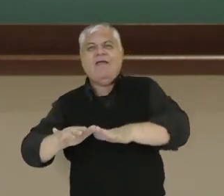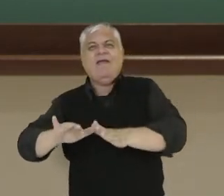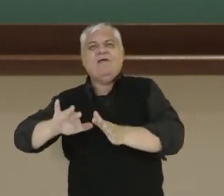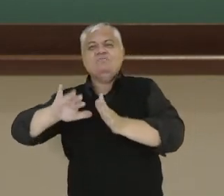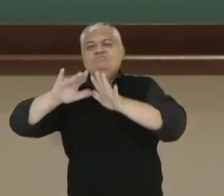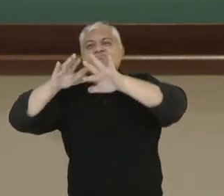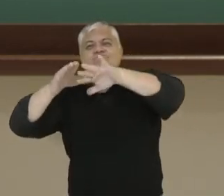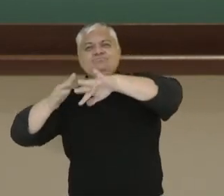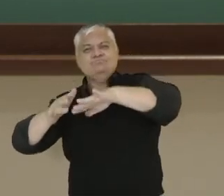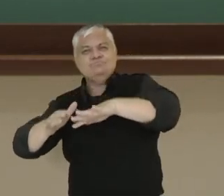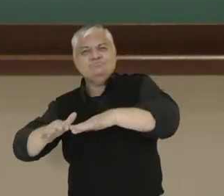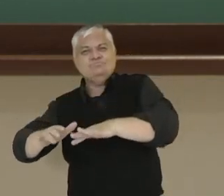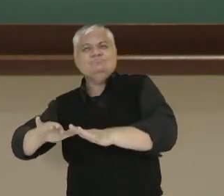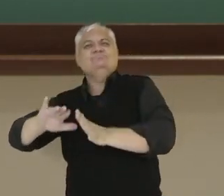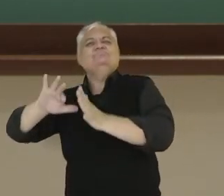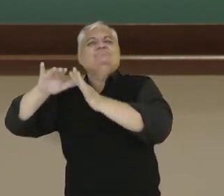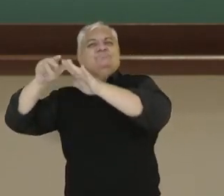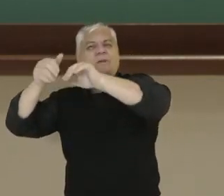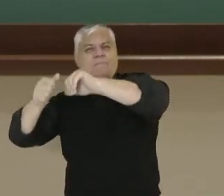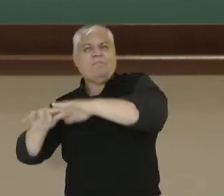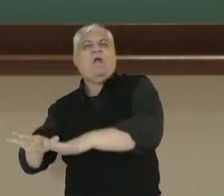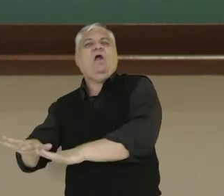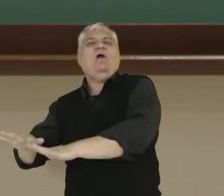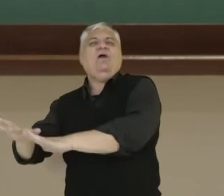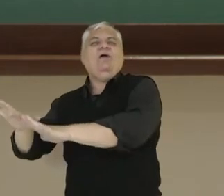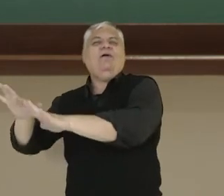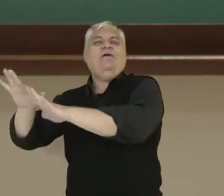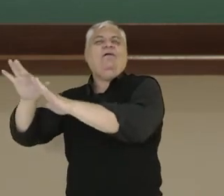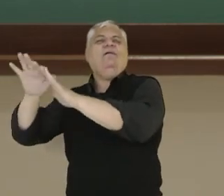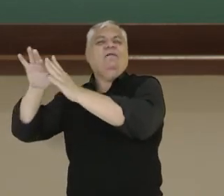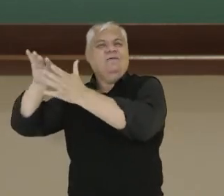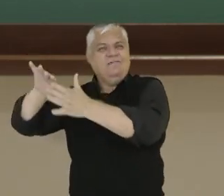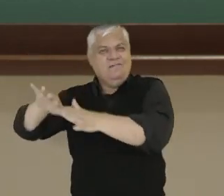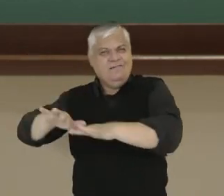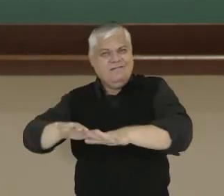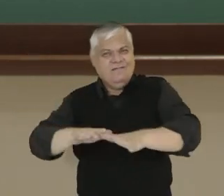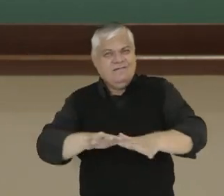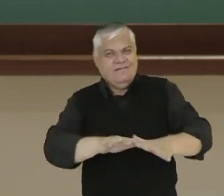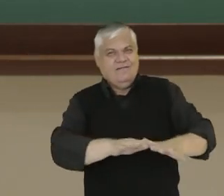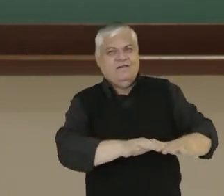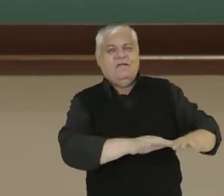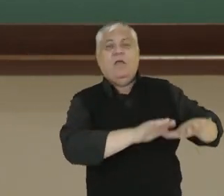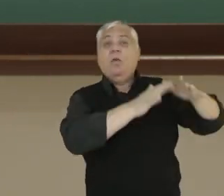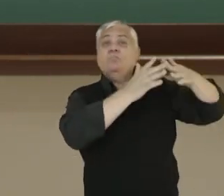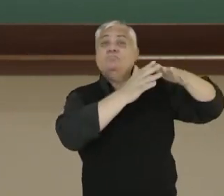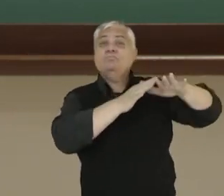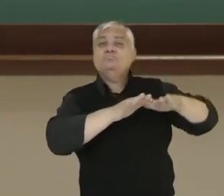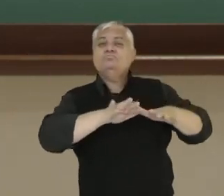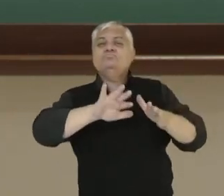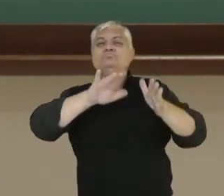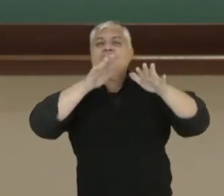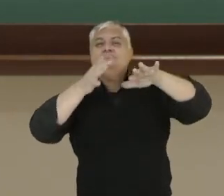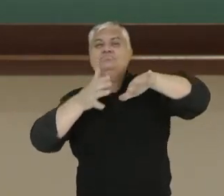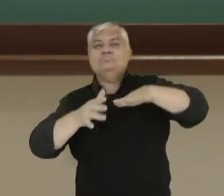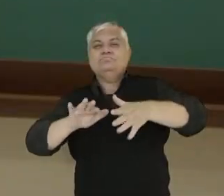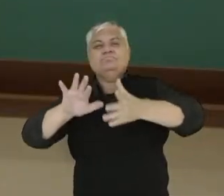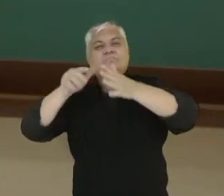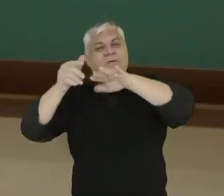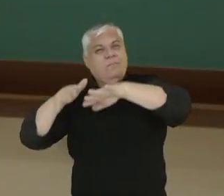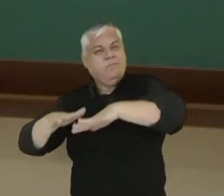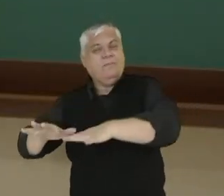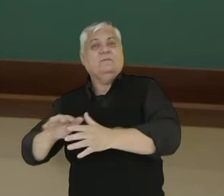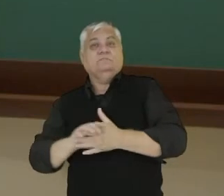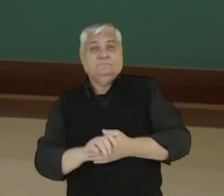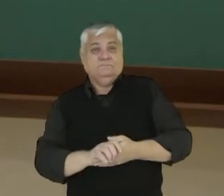a gravidade puxa, ela vai quebrar. Então, acaba tendo esse efeito no caso da onda do mar, tá? E vale